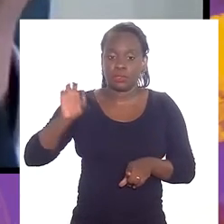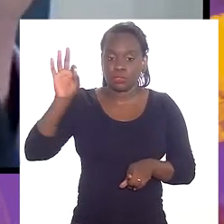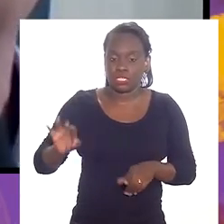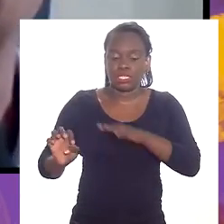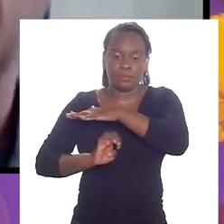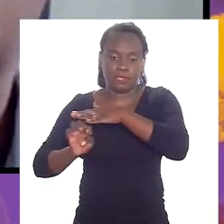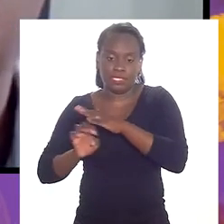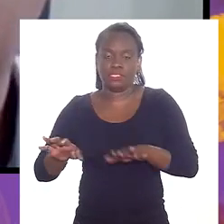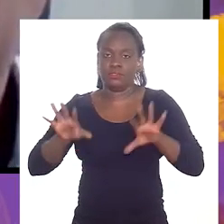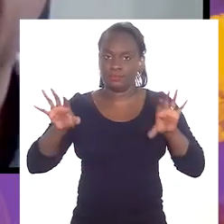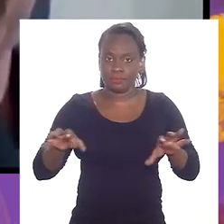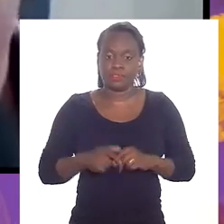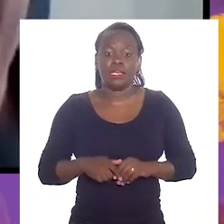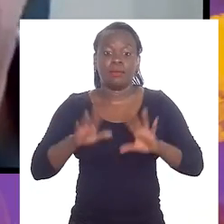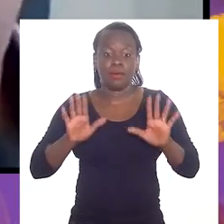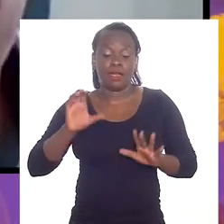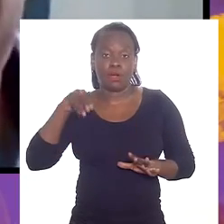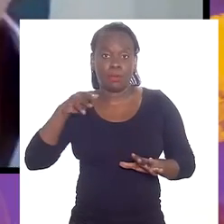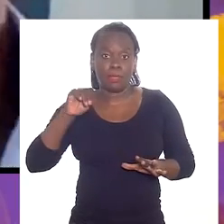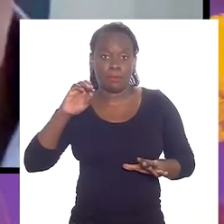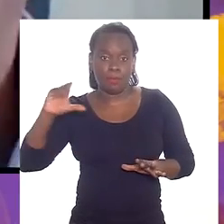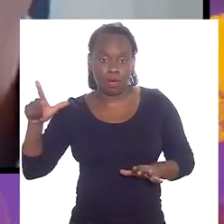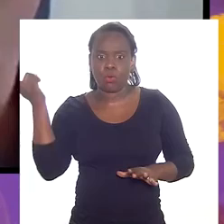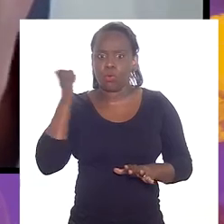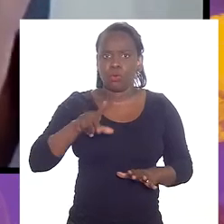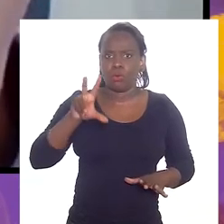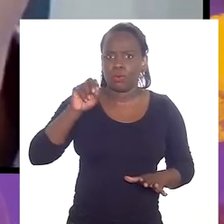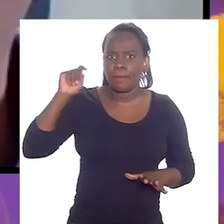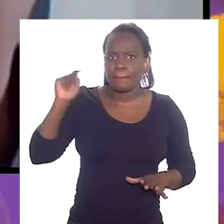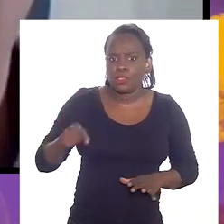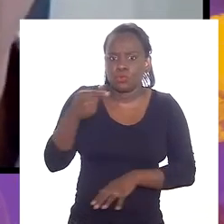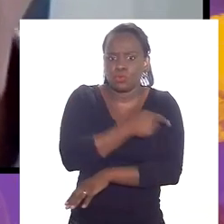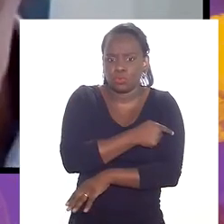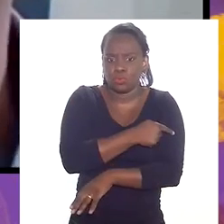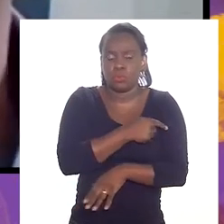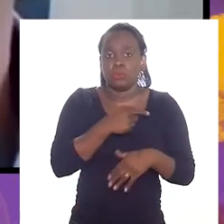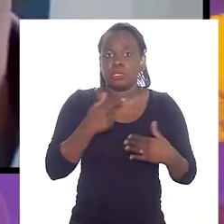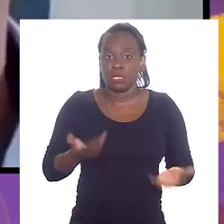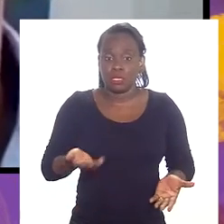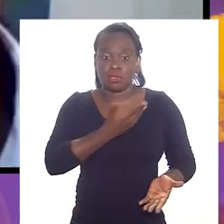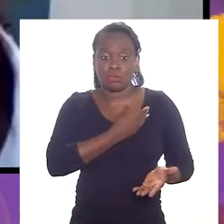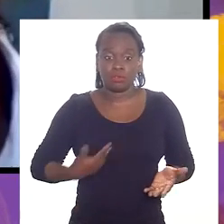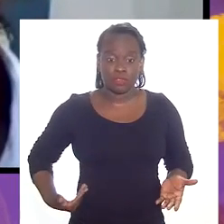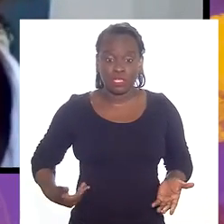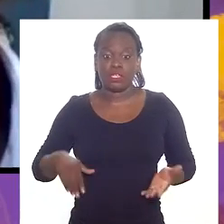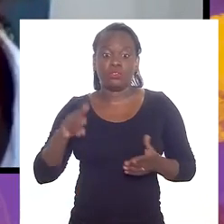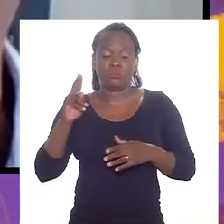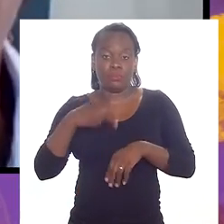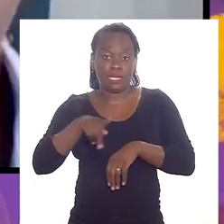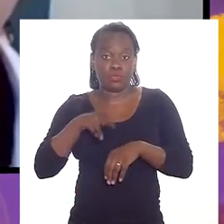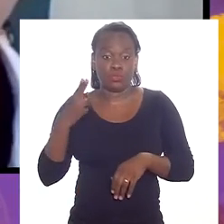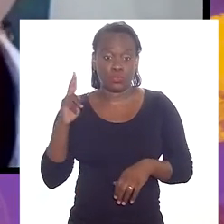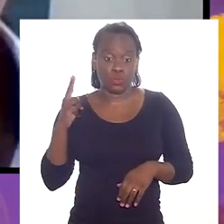cinquenta por cento com as empresas mas há como é bom conseguiu 50 mil doses via o governo do